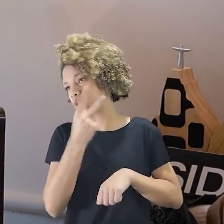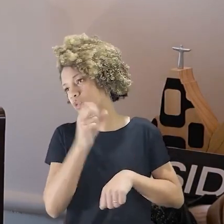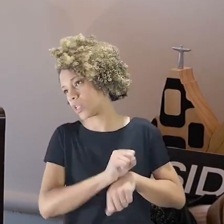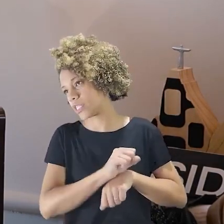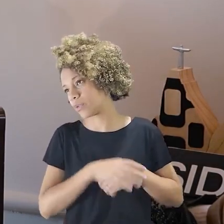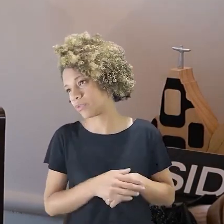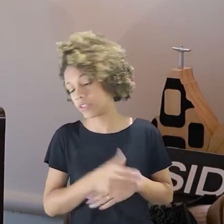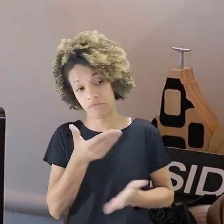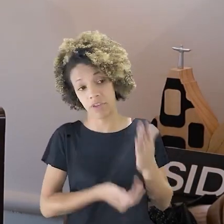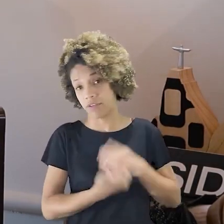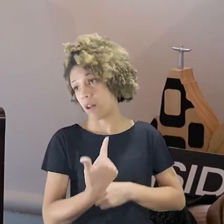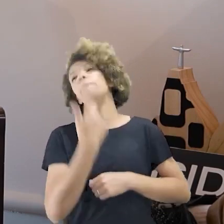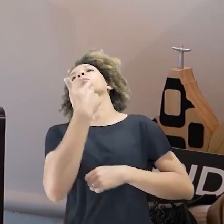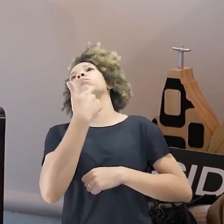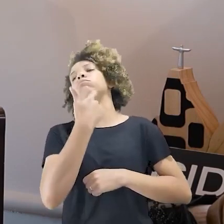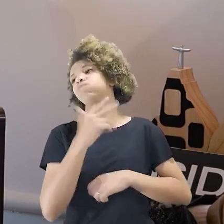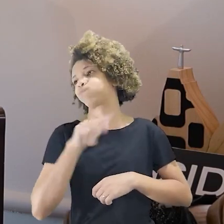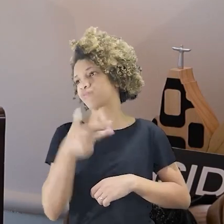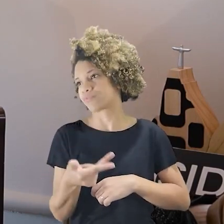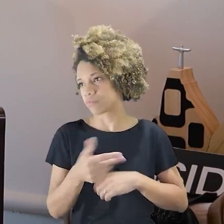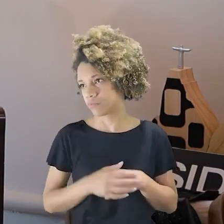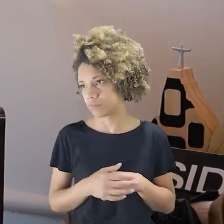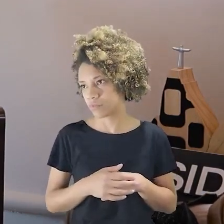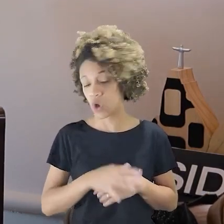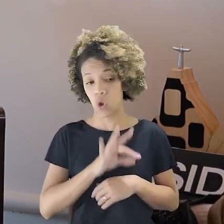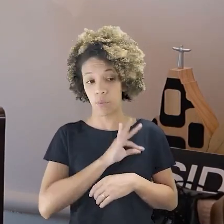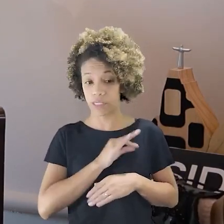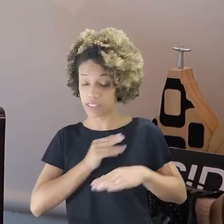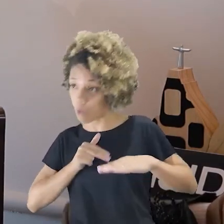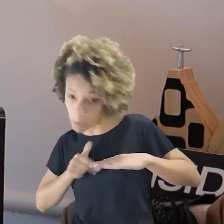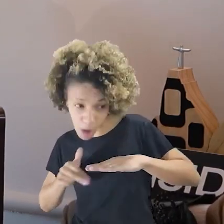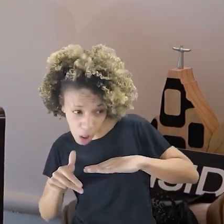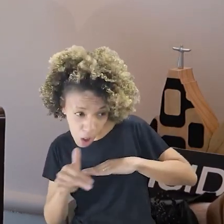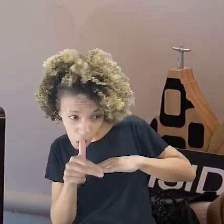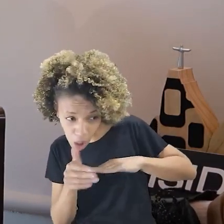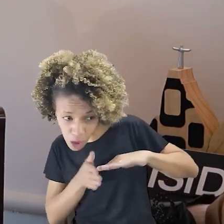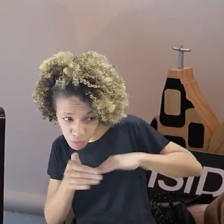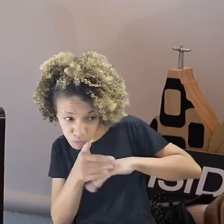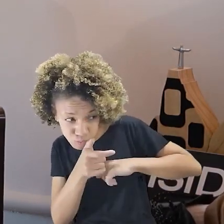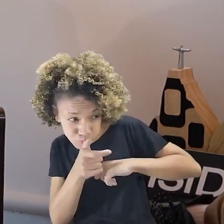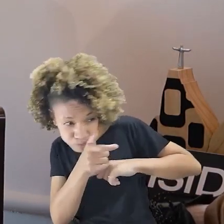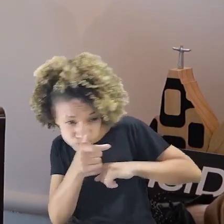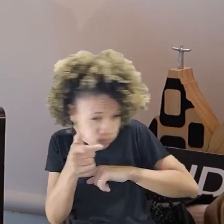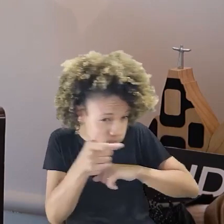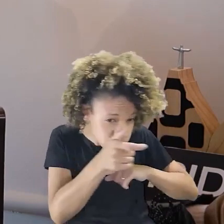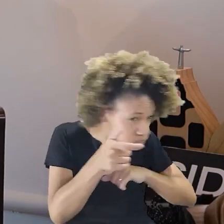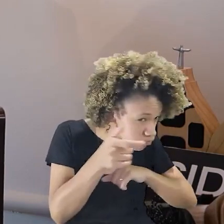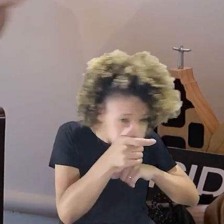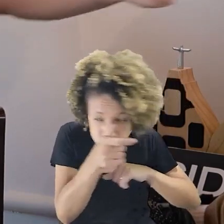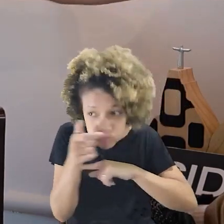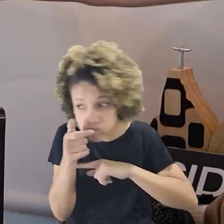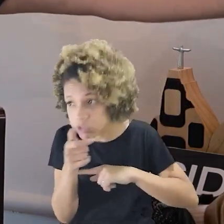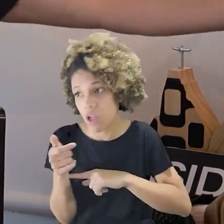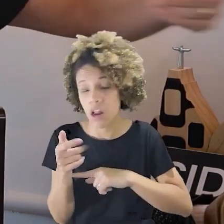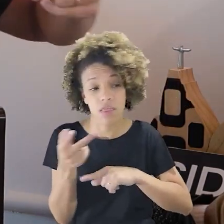meio, dois segundos e meio, e ele vai morrer. O policial, ele entra no beco, com fuzil, ele está vasculhando o beco,